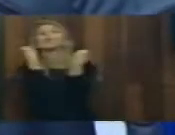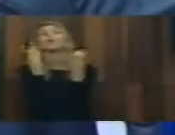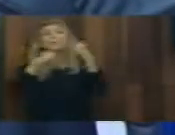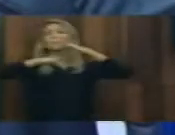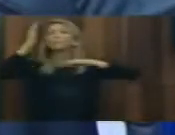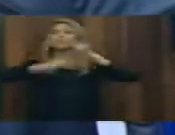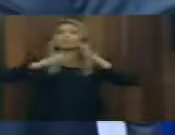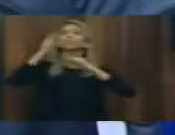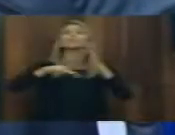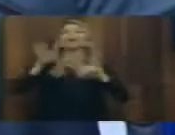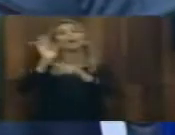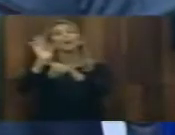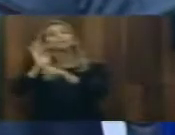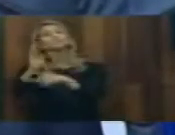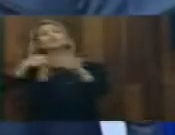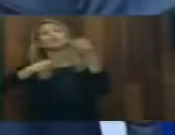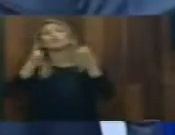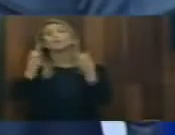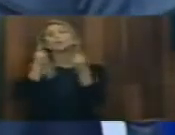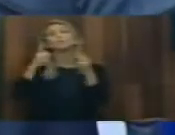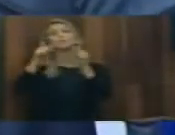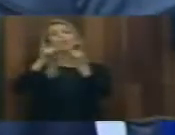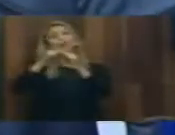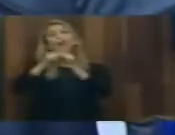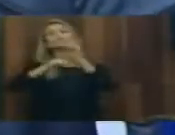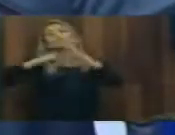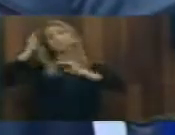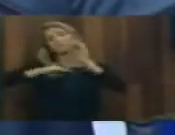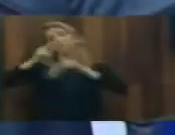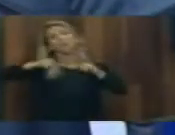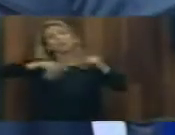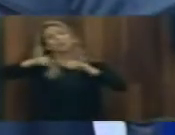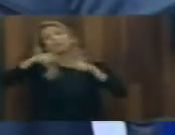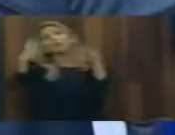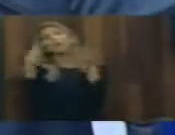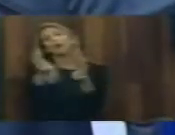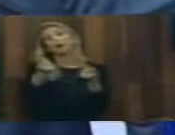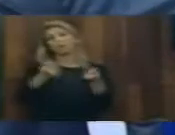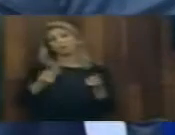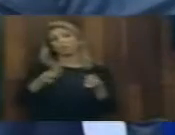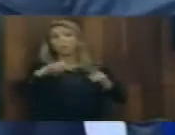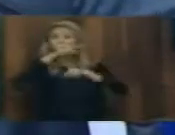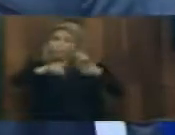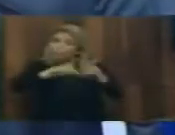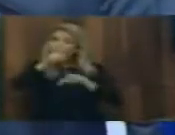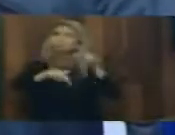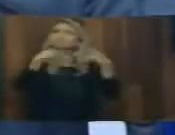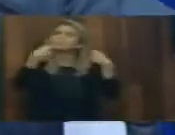não tem como atender a qualidade da população. E a população é prioridade.